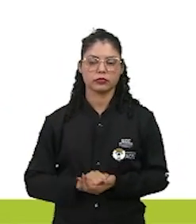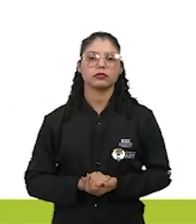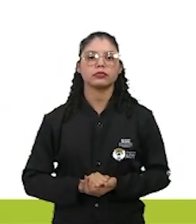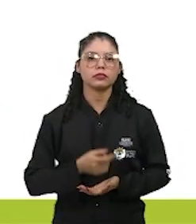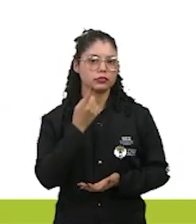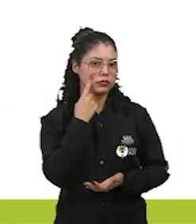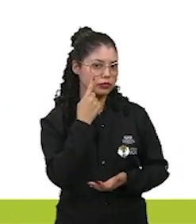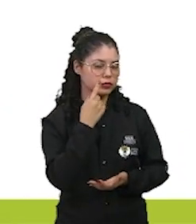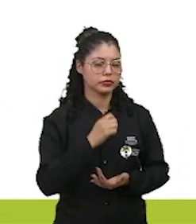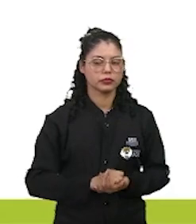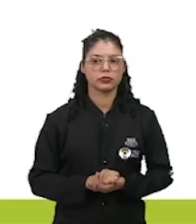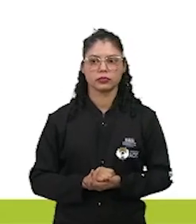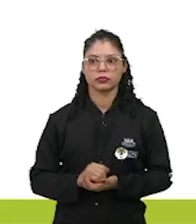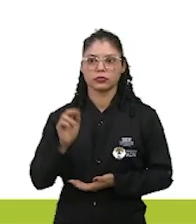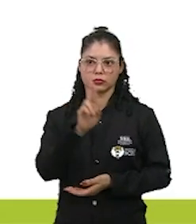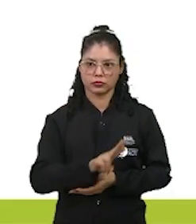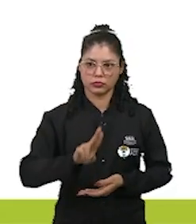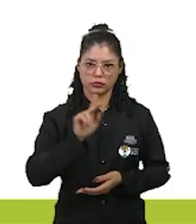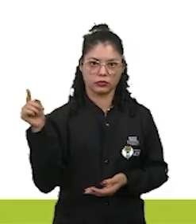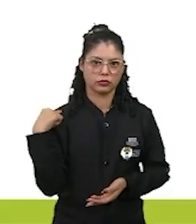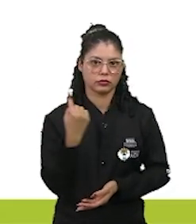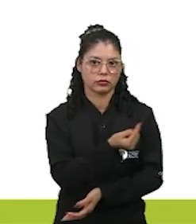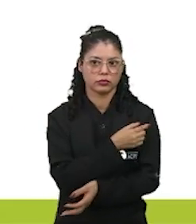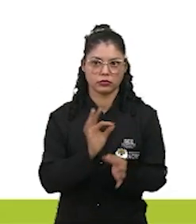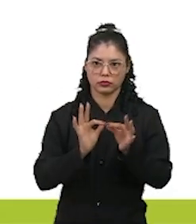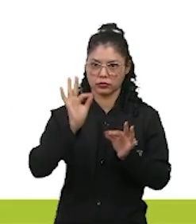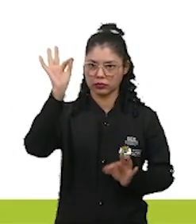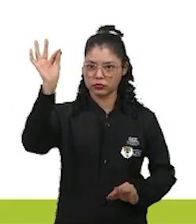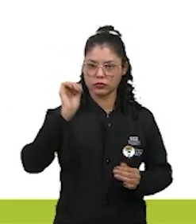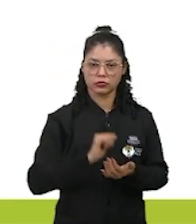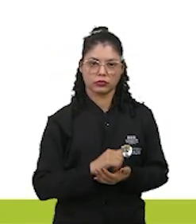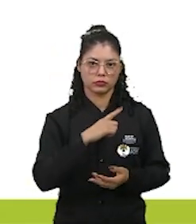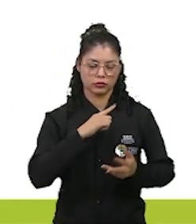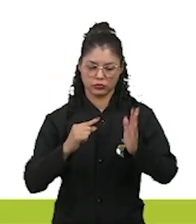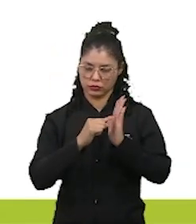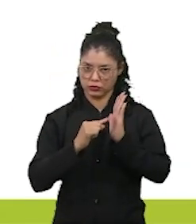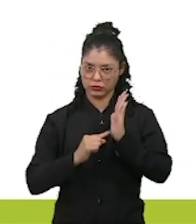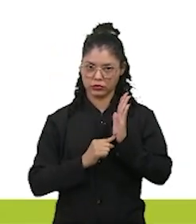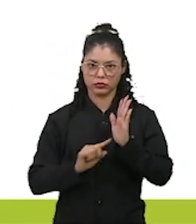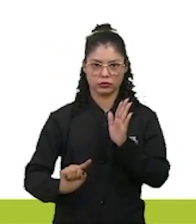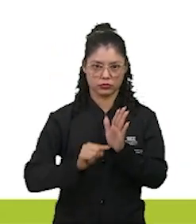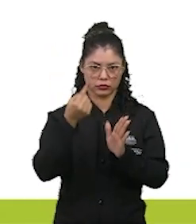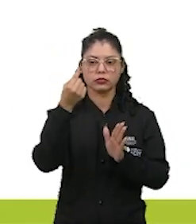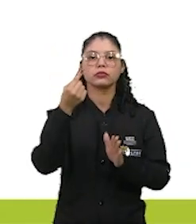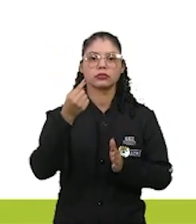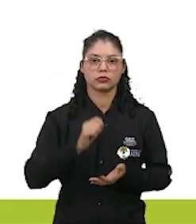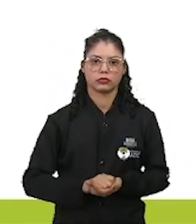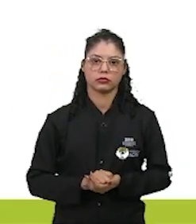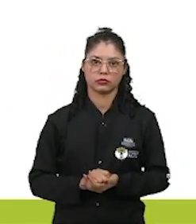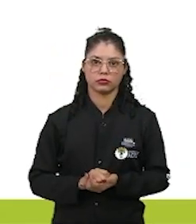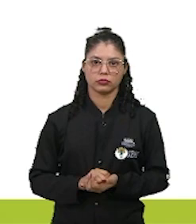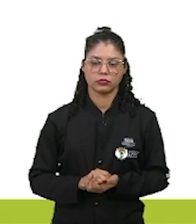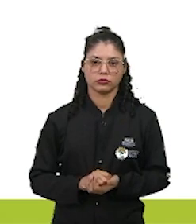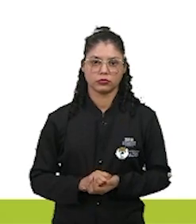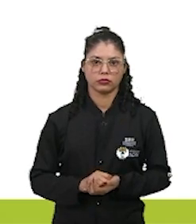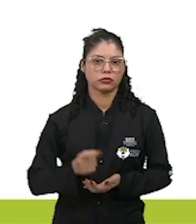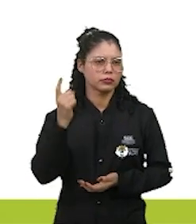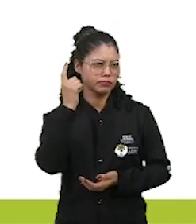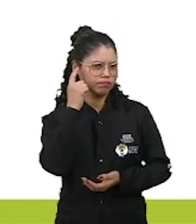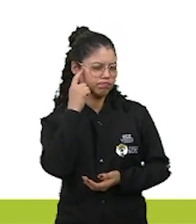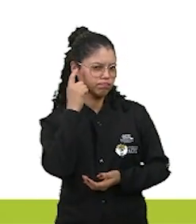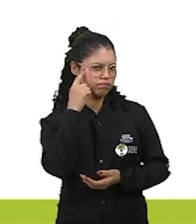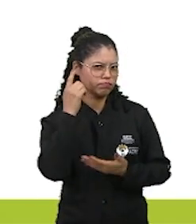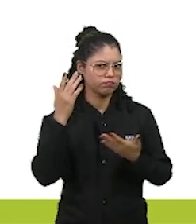só. Usando a nossa fórmula aqui da distância entre dois pontos, eu vou ter o seguinte, na primeira, tá? Você vai pensar